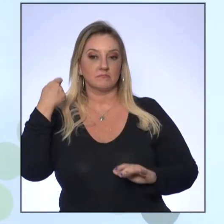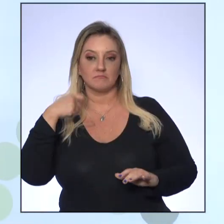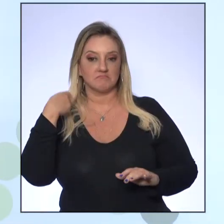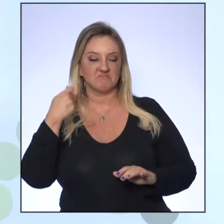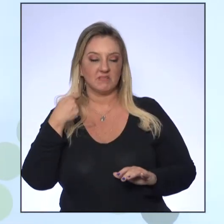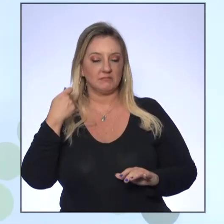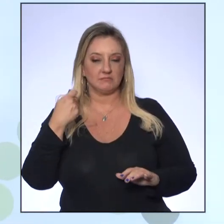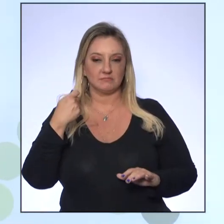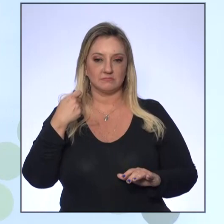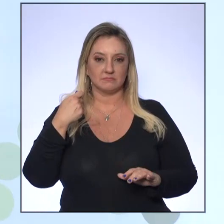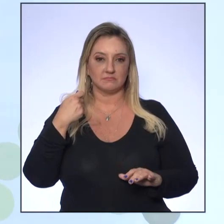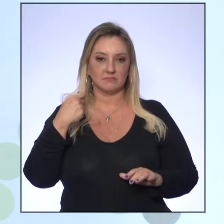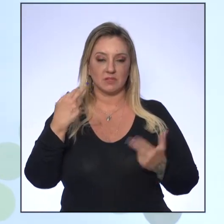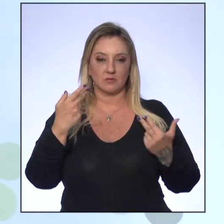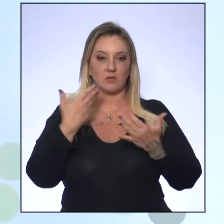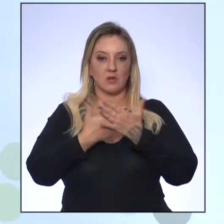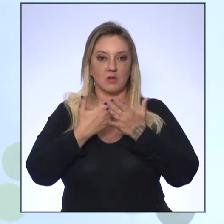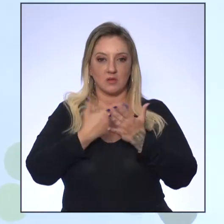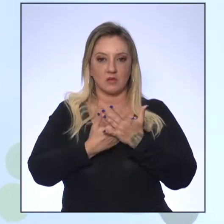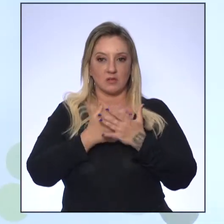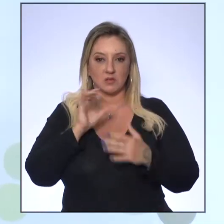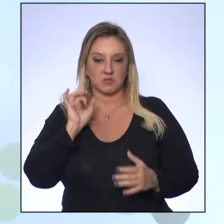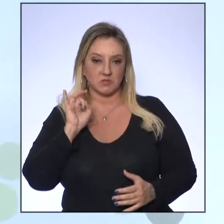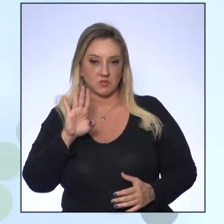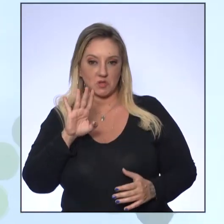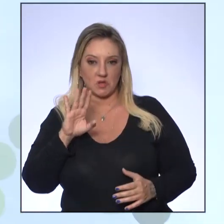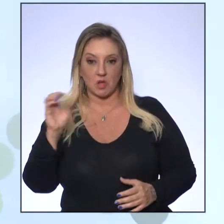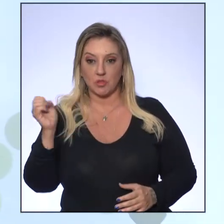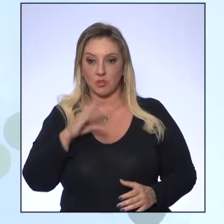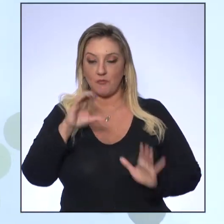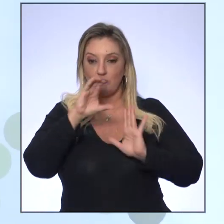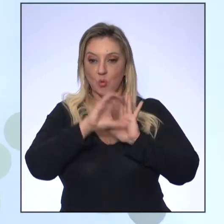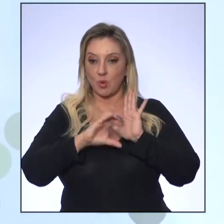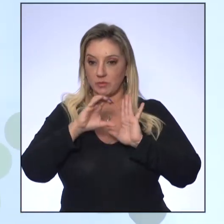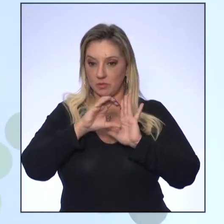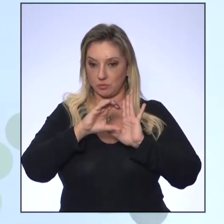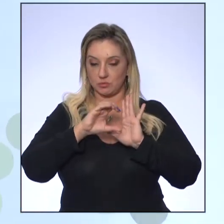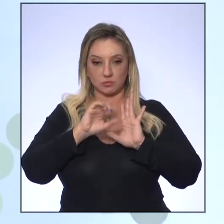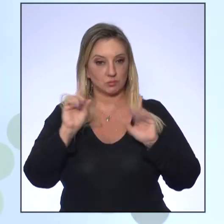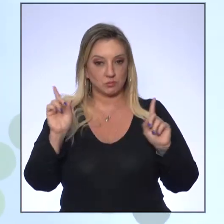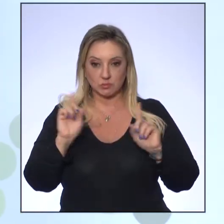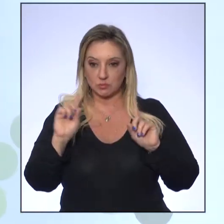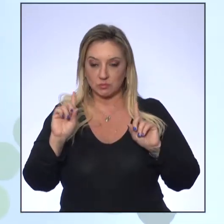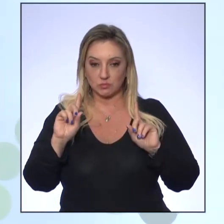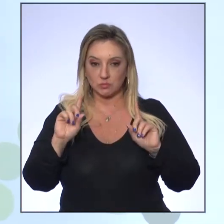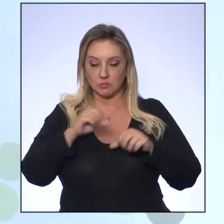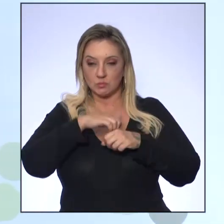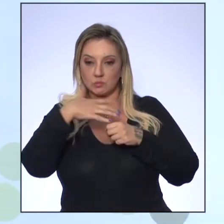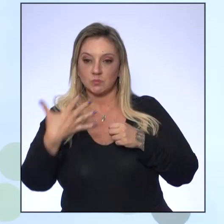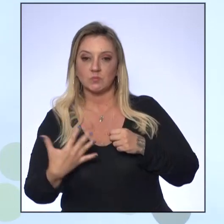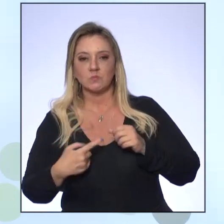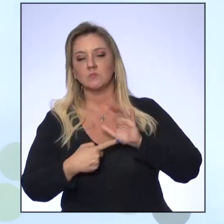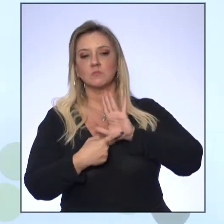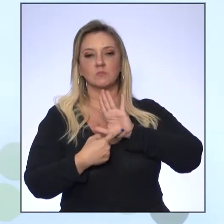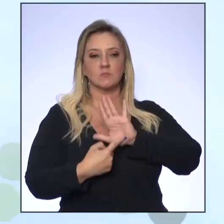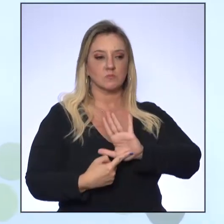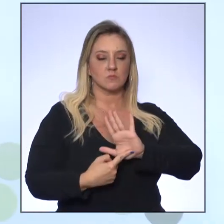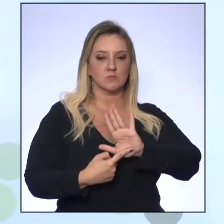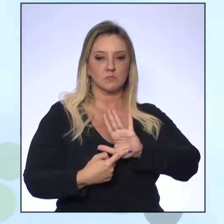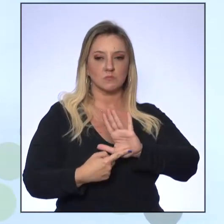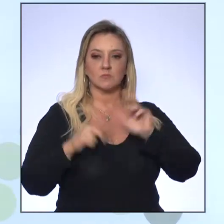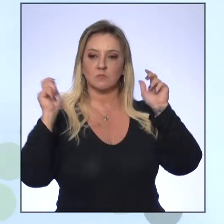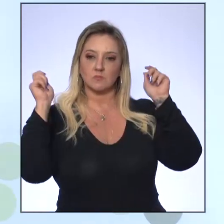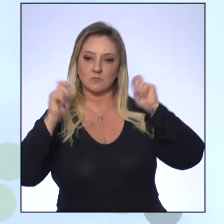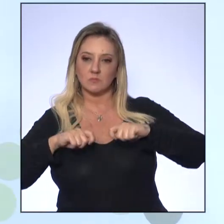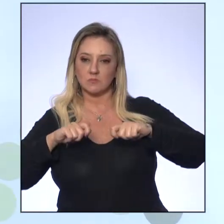como a escola, ela não está só trazendo novos conteúdos para você. Ela vem aqui para carregar você com